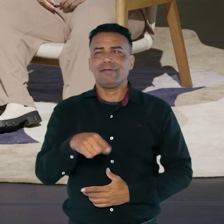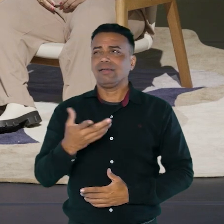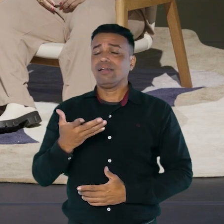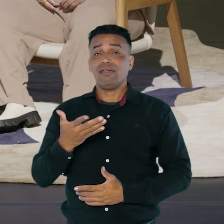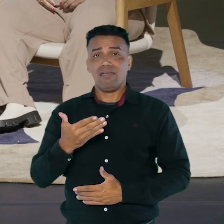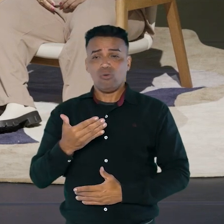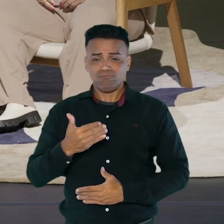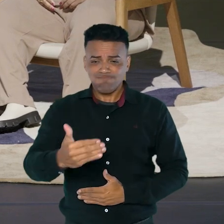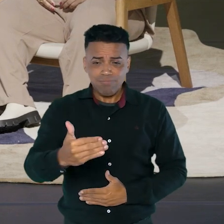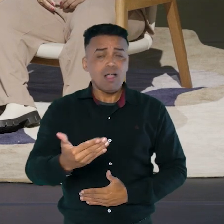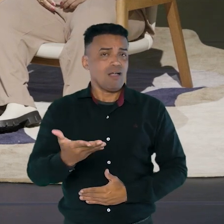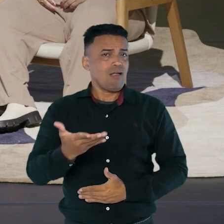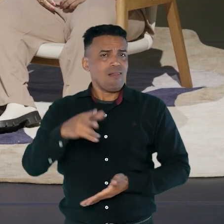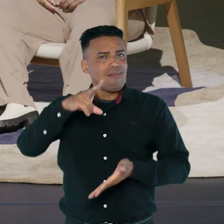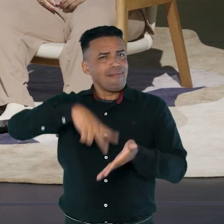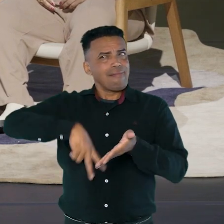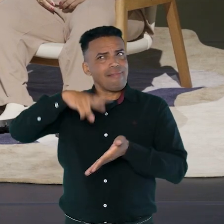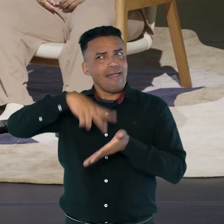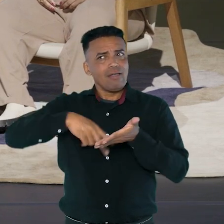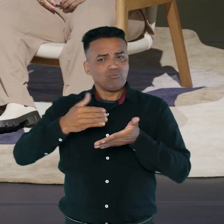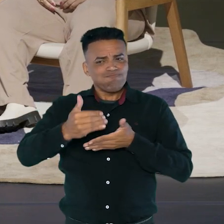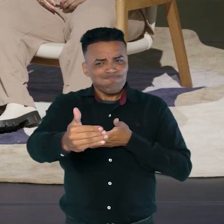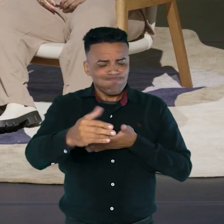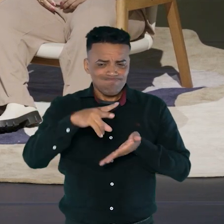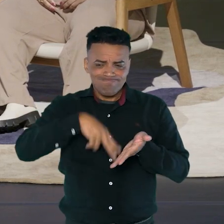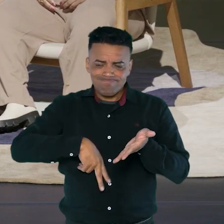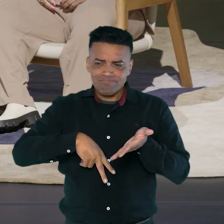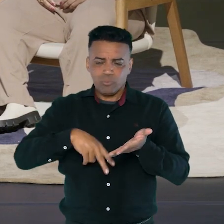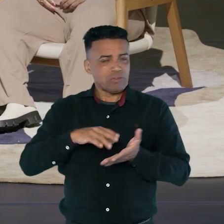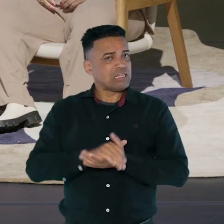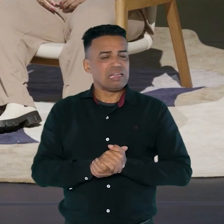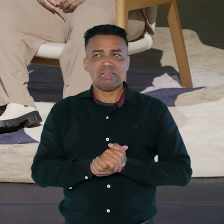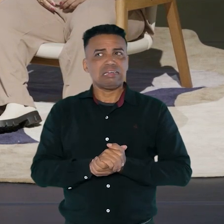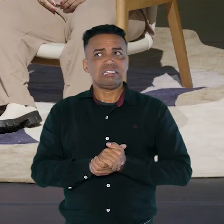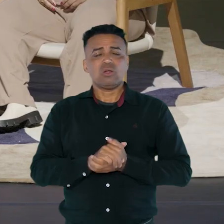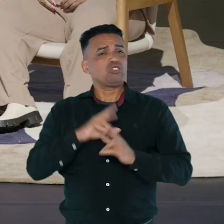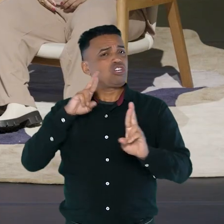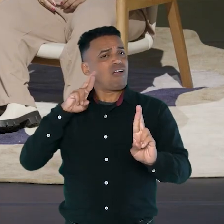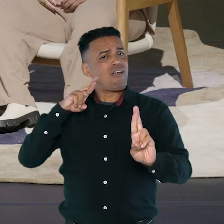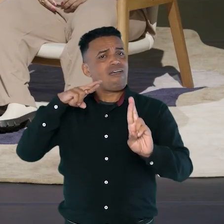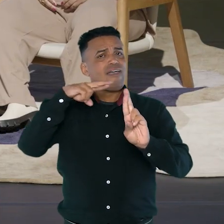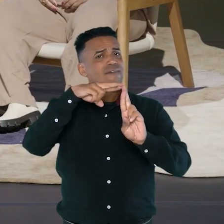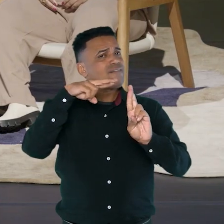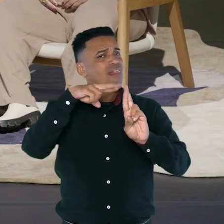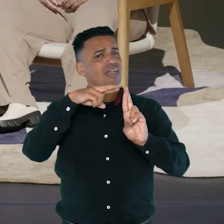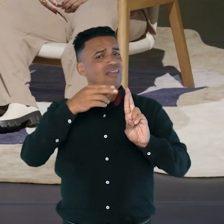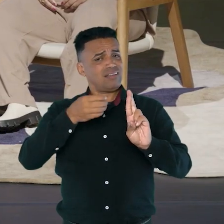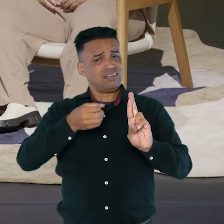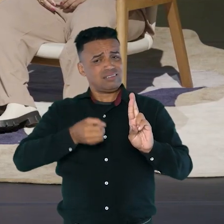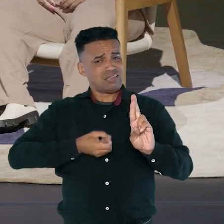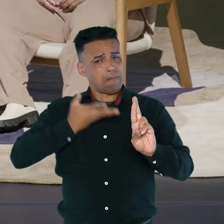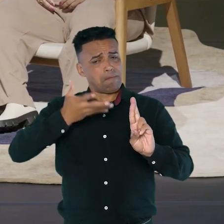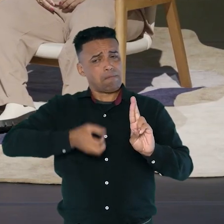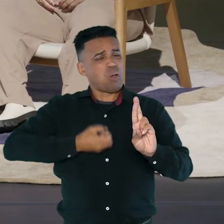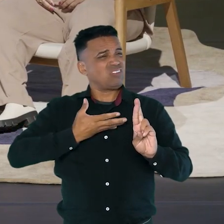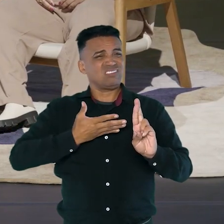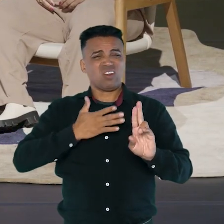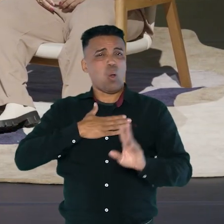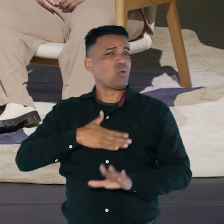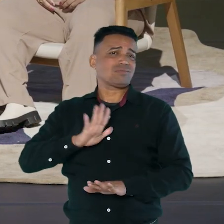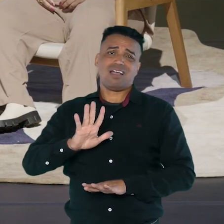quando eu comecei a ler, eu não tinha referências poéticas. Aliás, eu nem gostava de